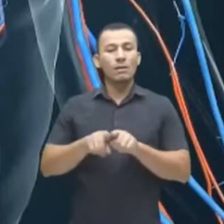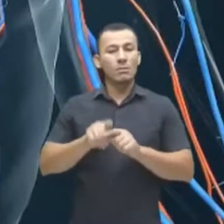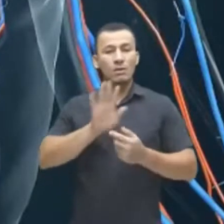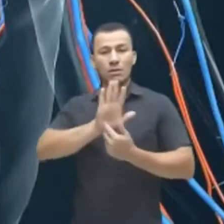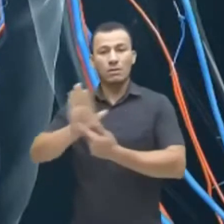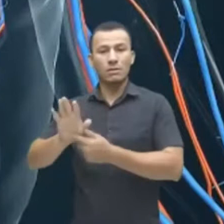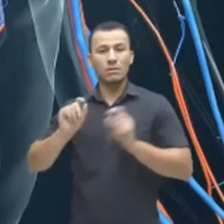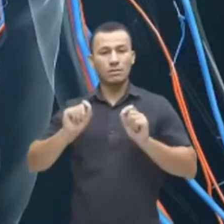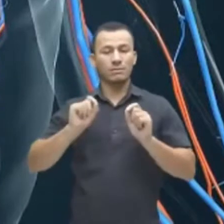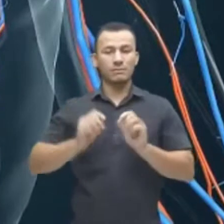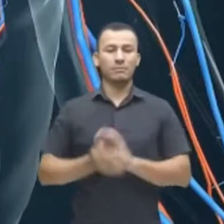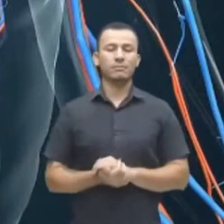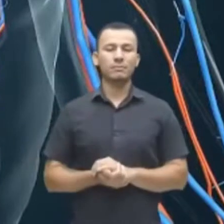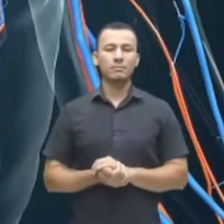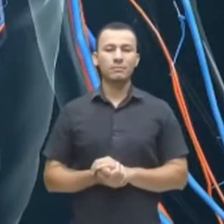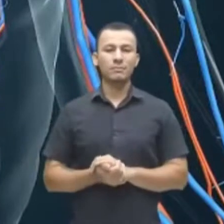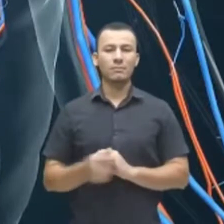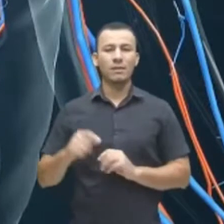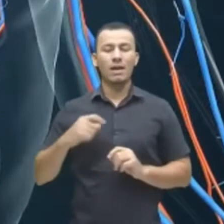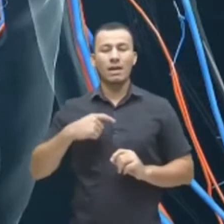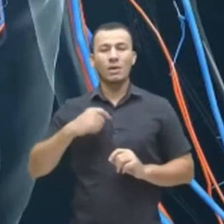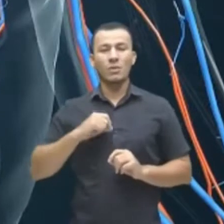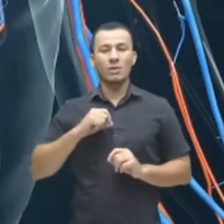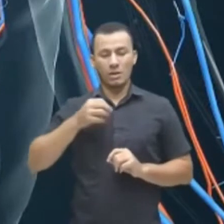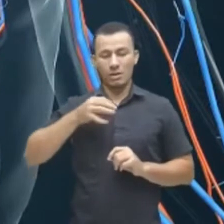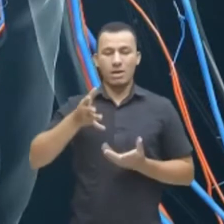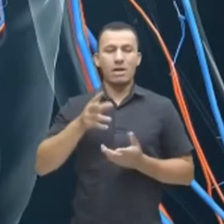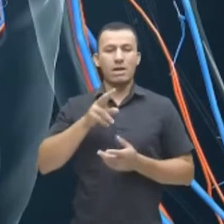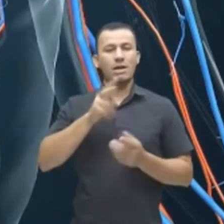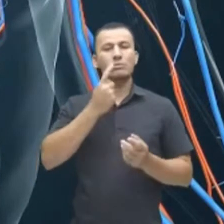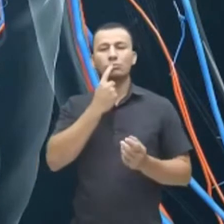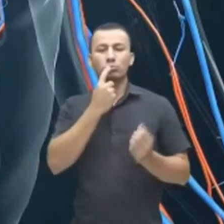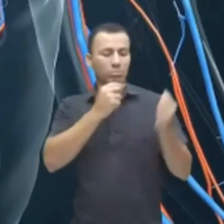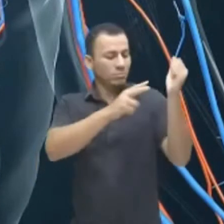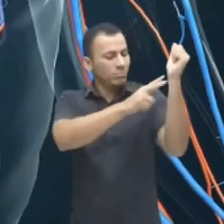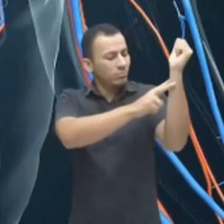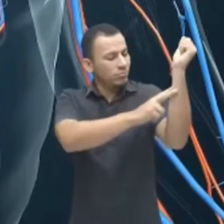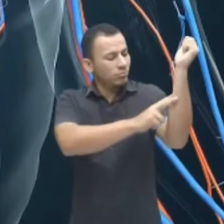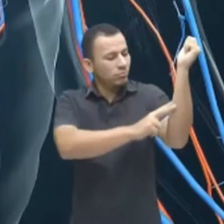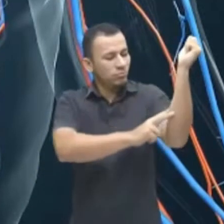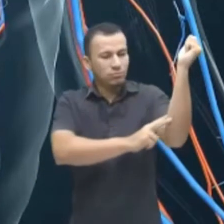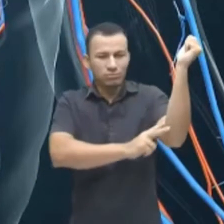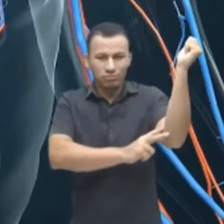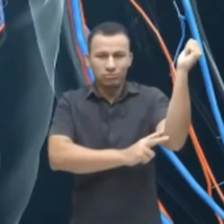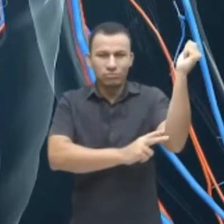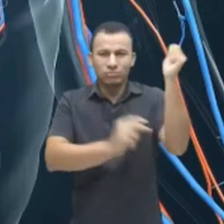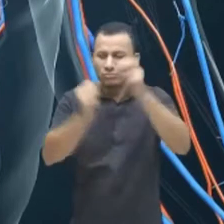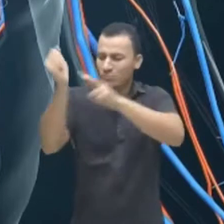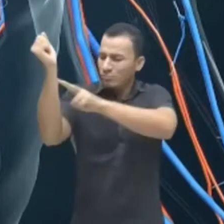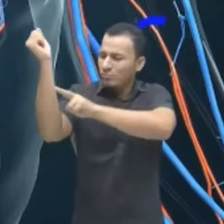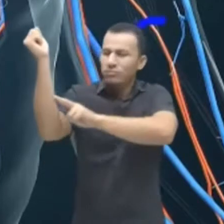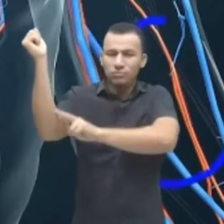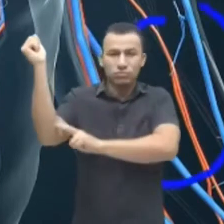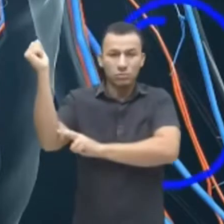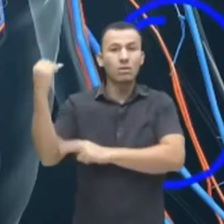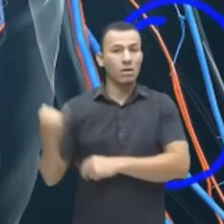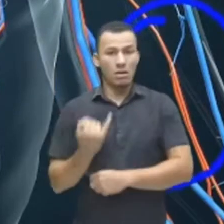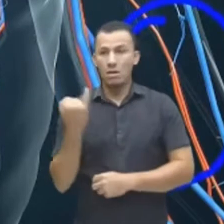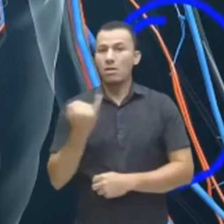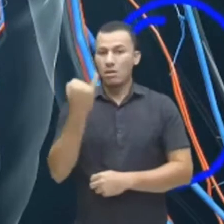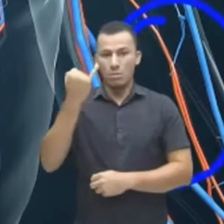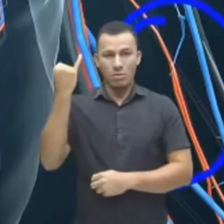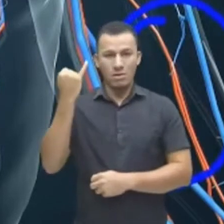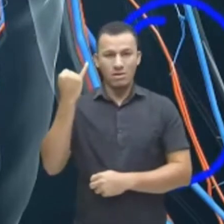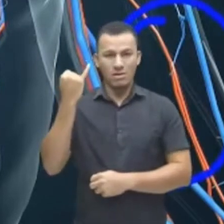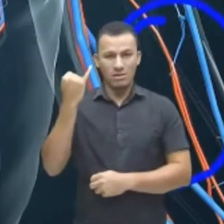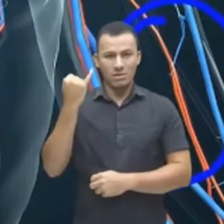vocês aqui? Que nós temos vasos sanguíneos. Esses vasos sanguíneos são muito importantes. Por